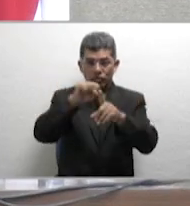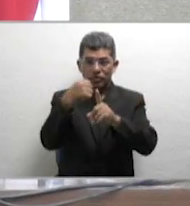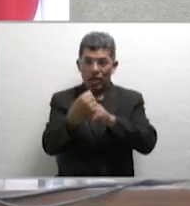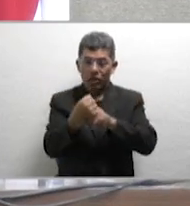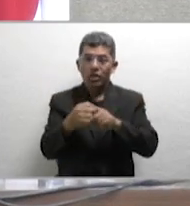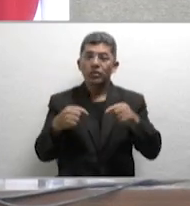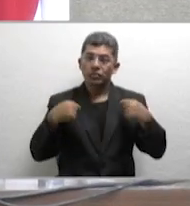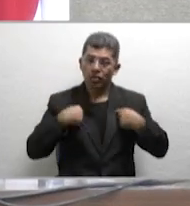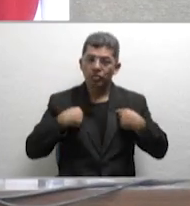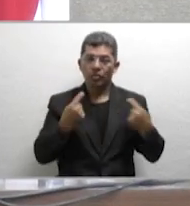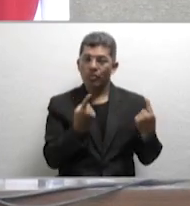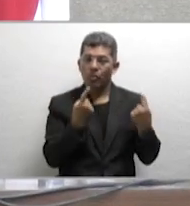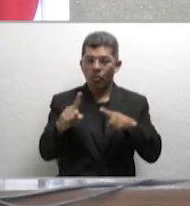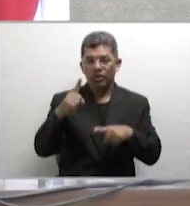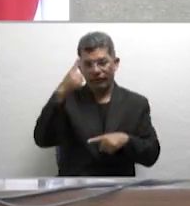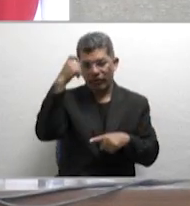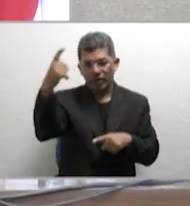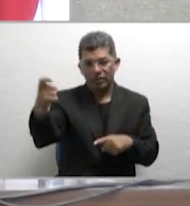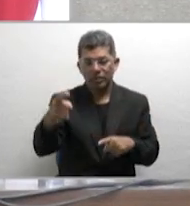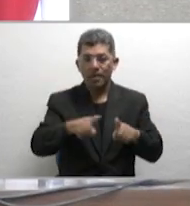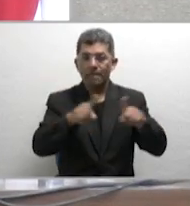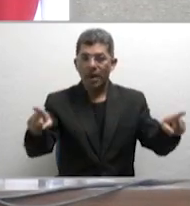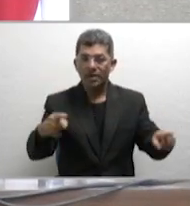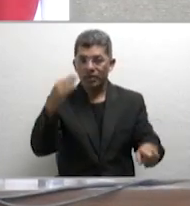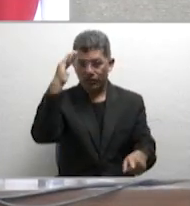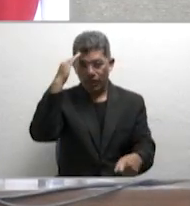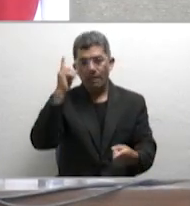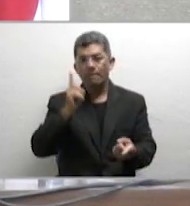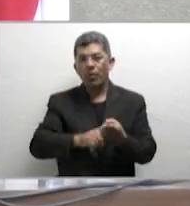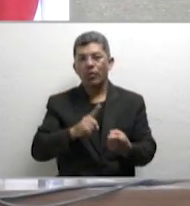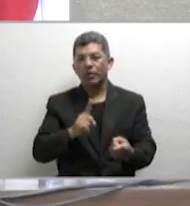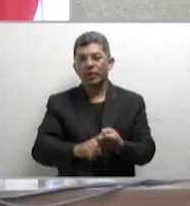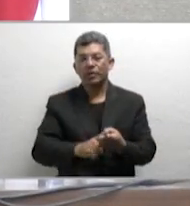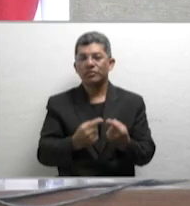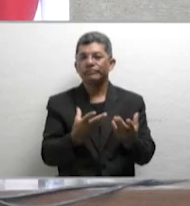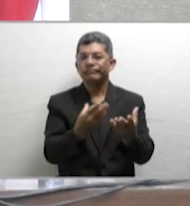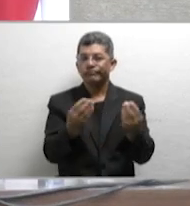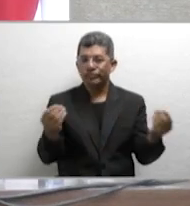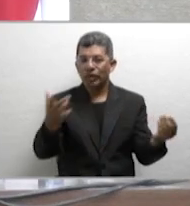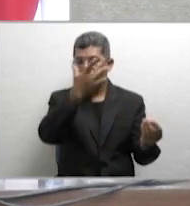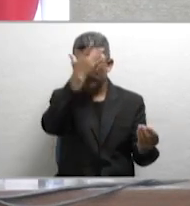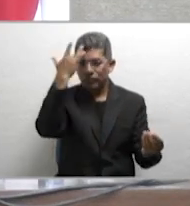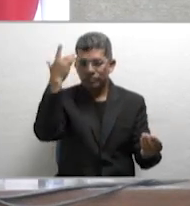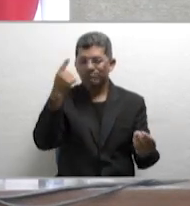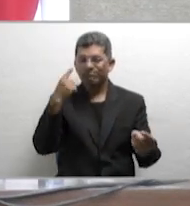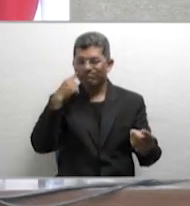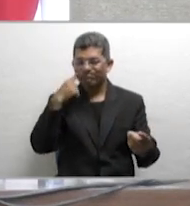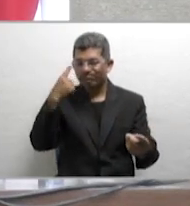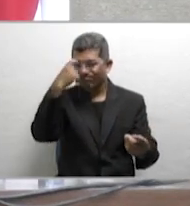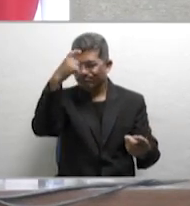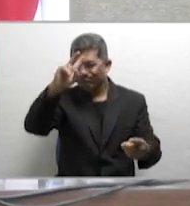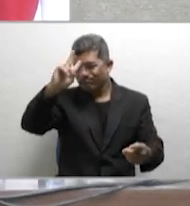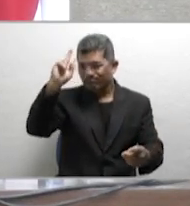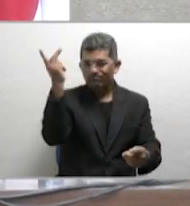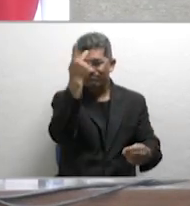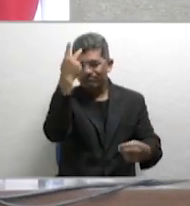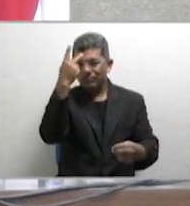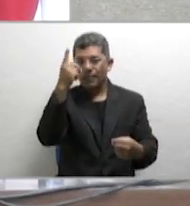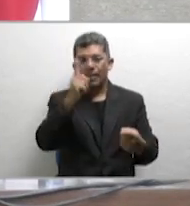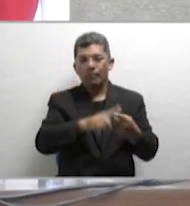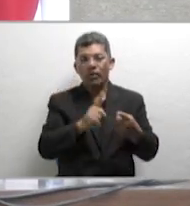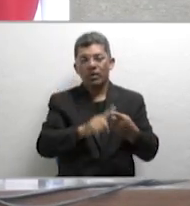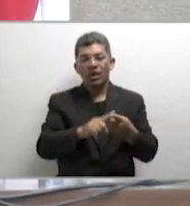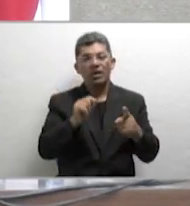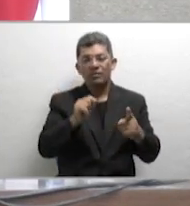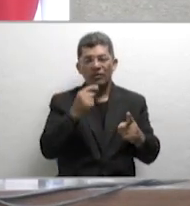nós somos contra a violência, mas eu entendo o porquê de muitas pessoas partirem para a violência, porque tem seu